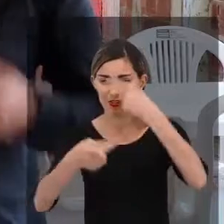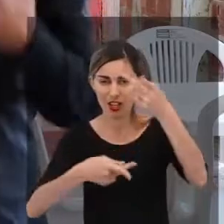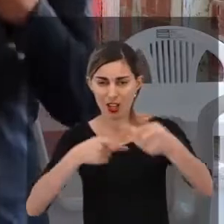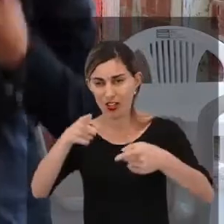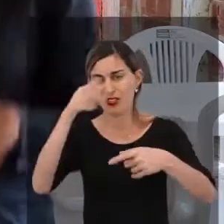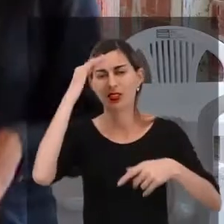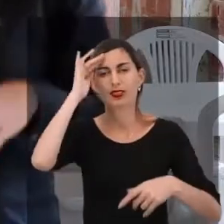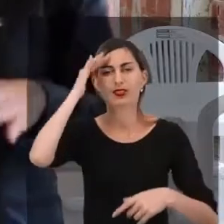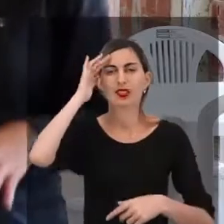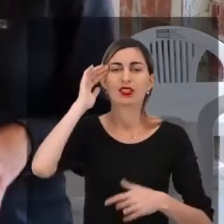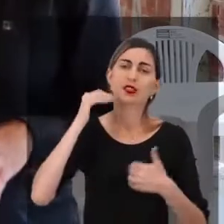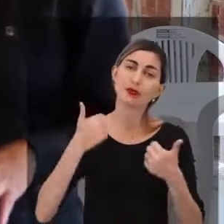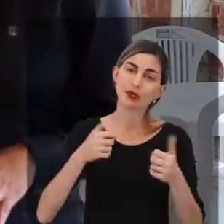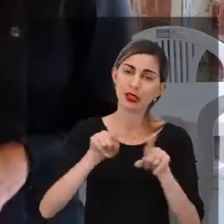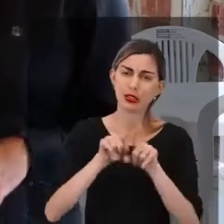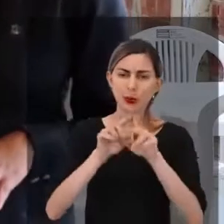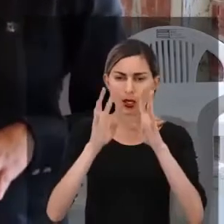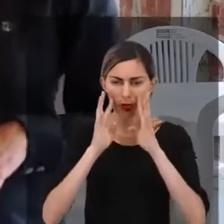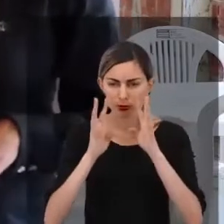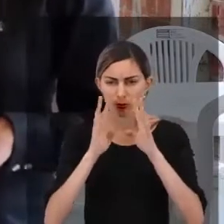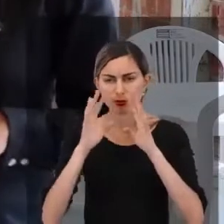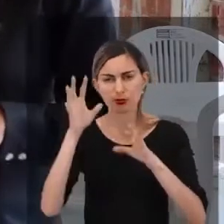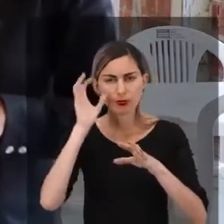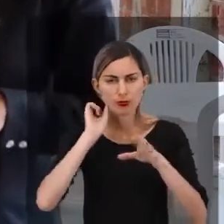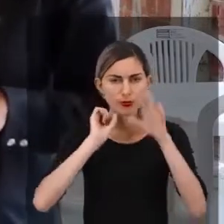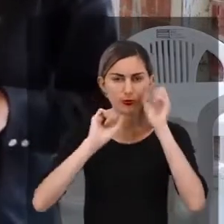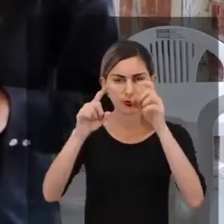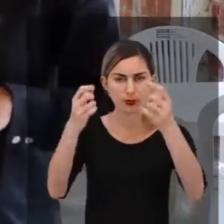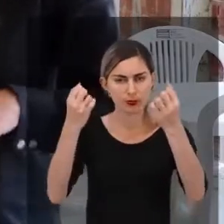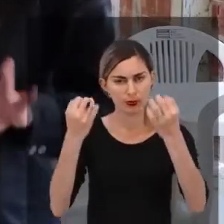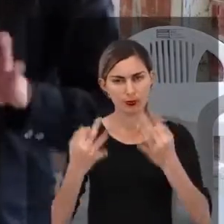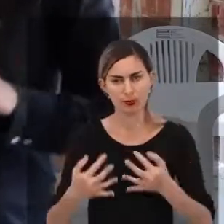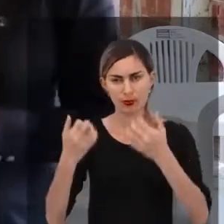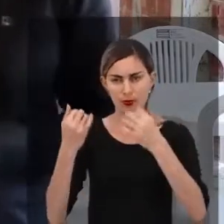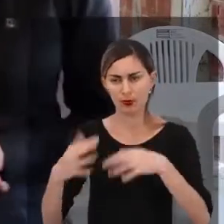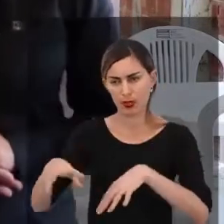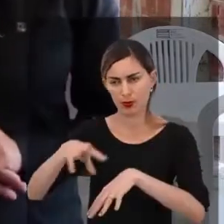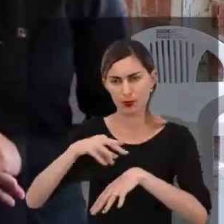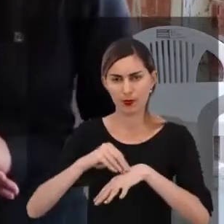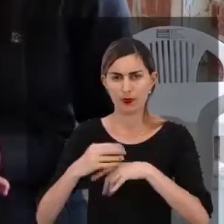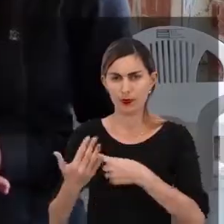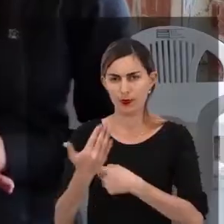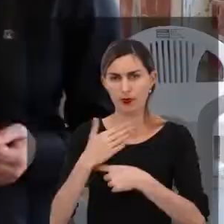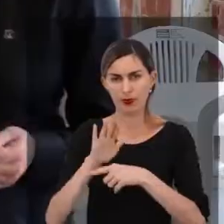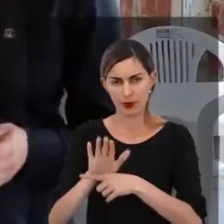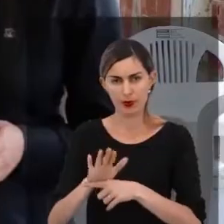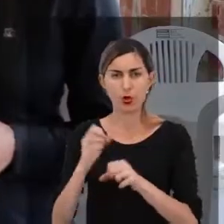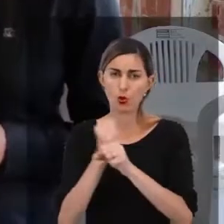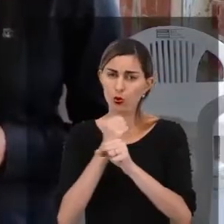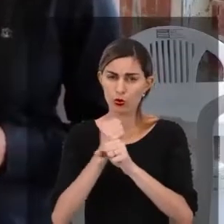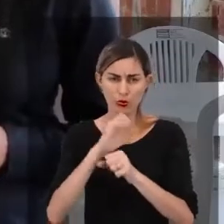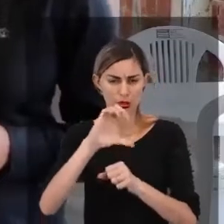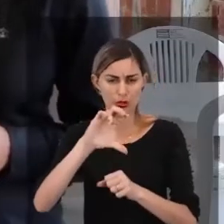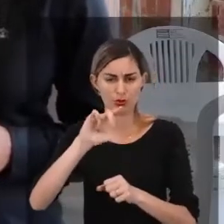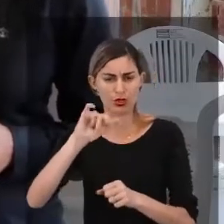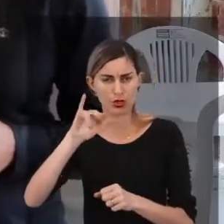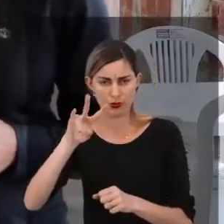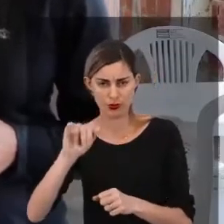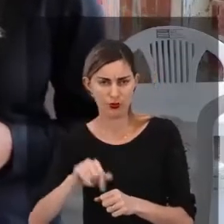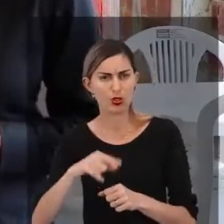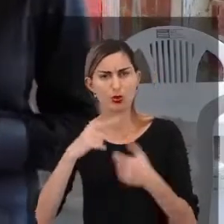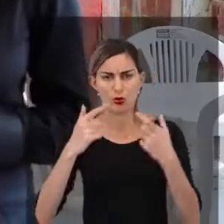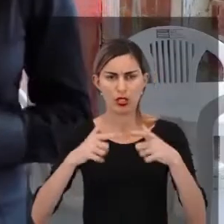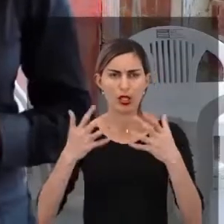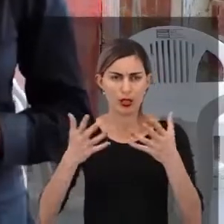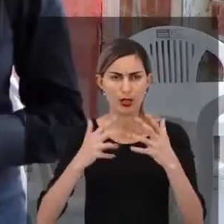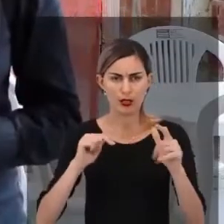você entender. E escutar também o que ele tem de contribuir, para contribuir. Para contribuir, exatamente. Veja, a construção civil é um